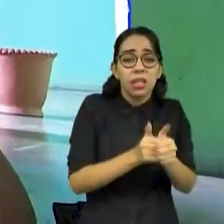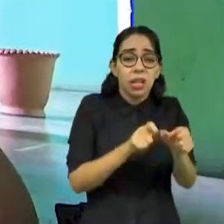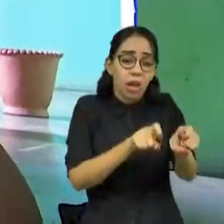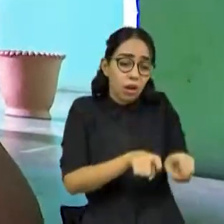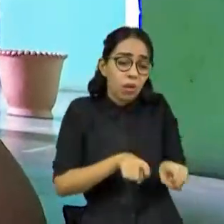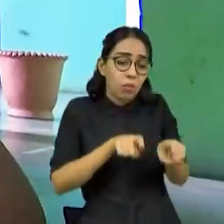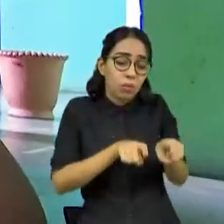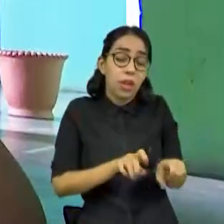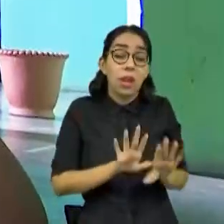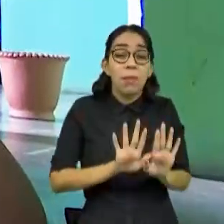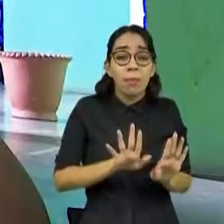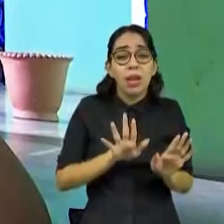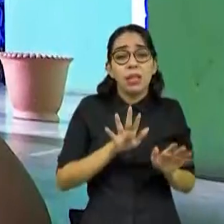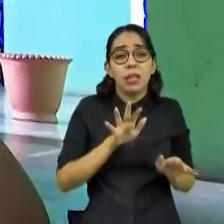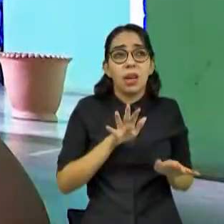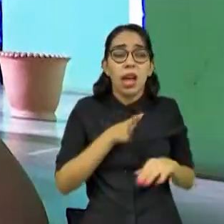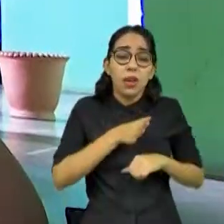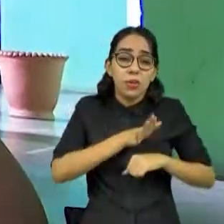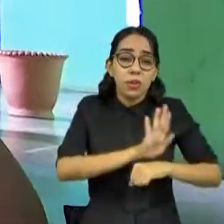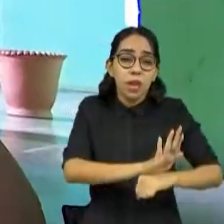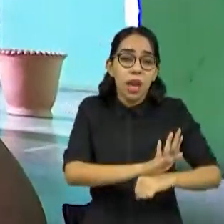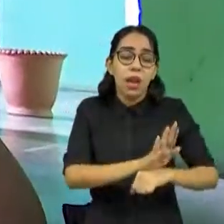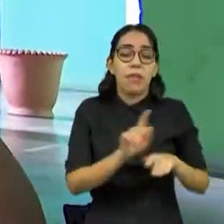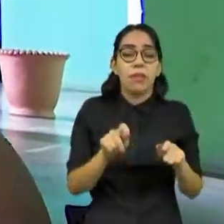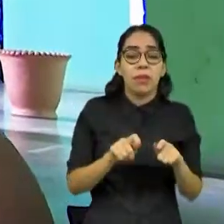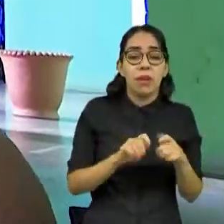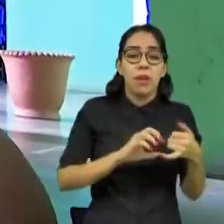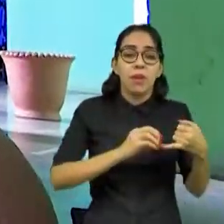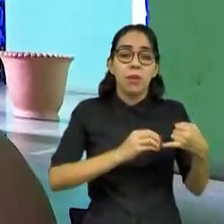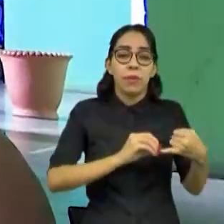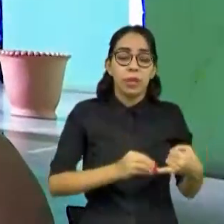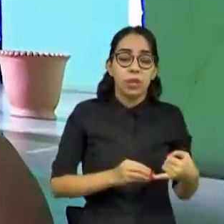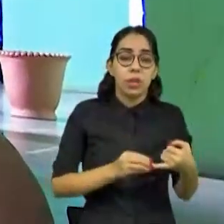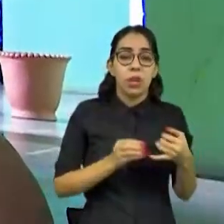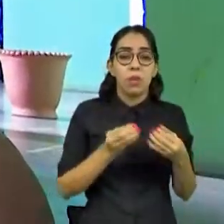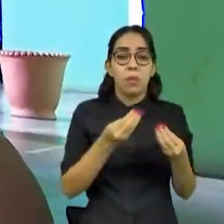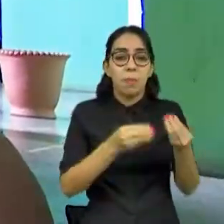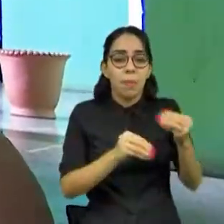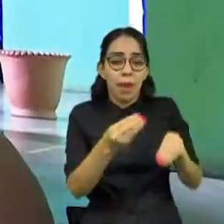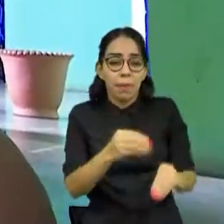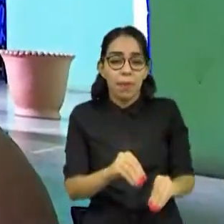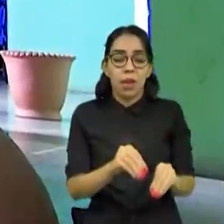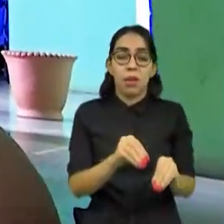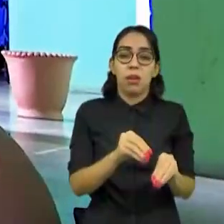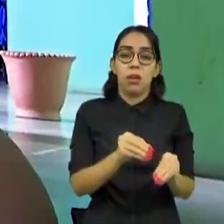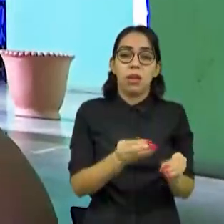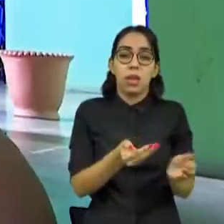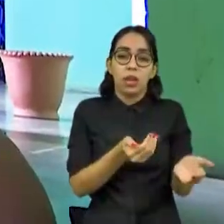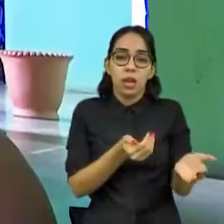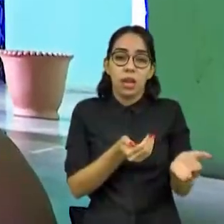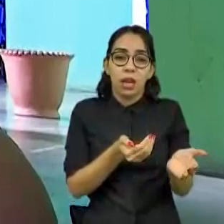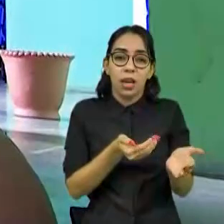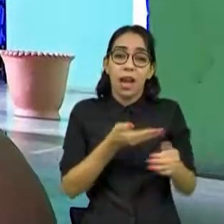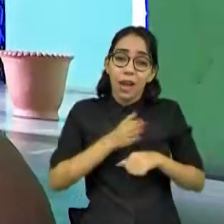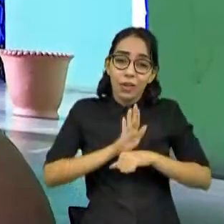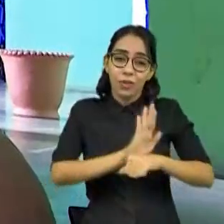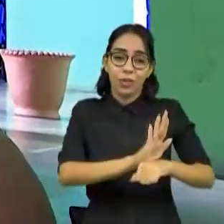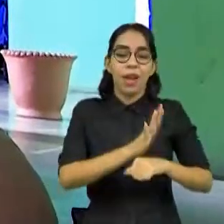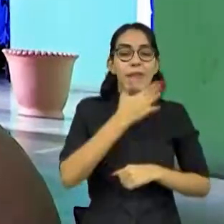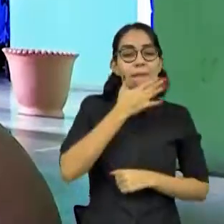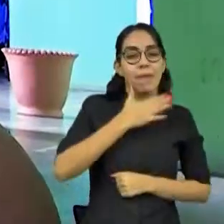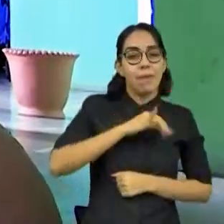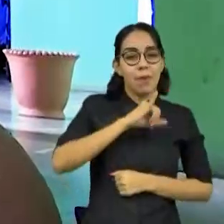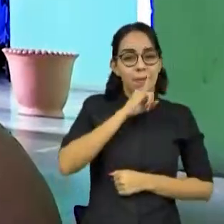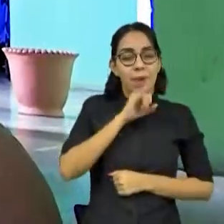ajudava. Plantar, colher o feijão, ele apanhar arroz, tudo. Mas meu destino era de